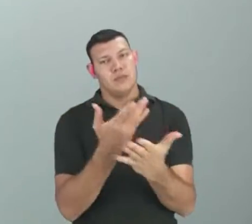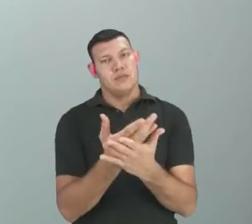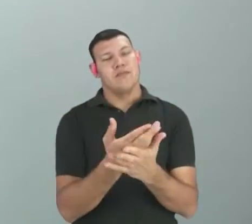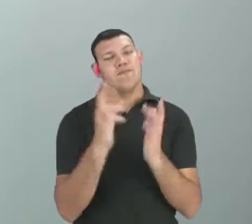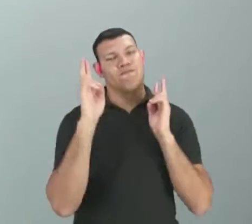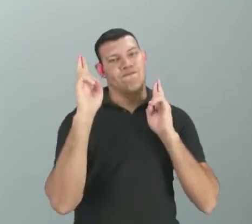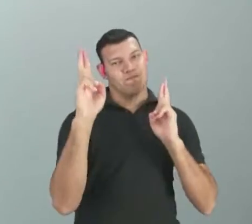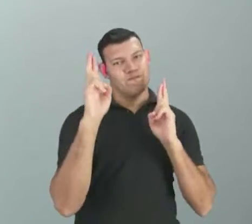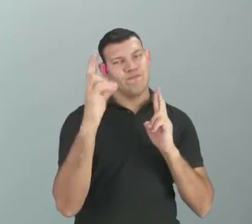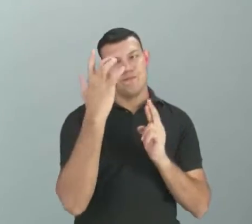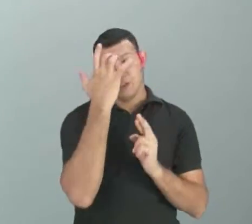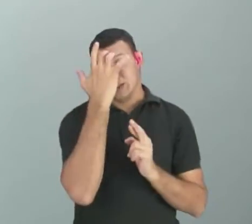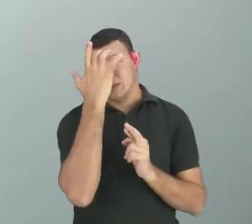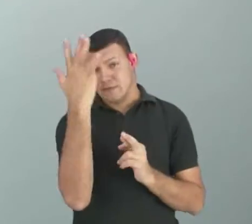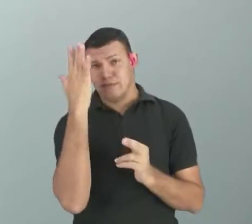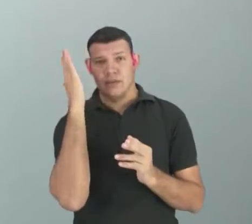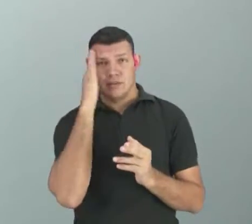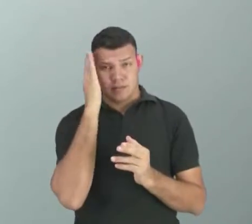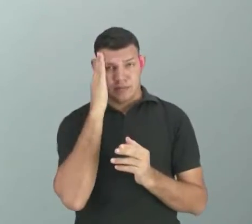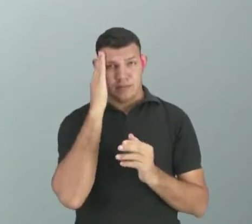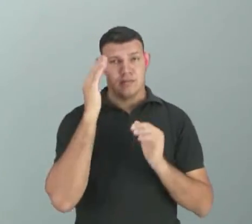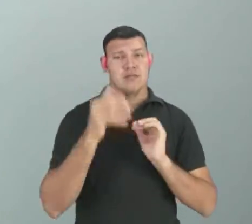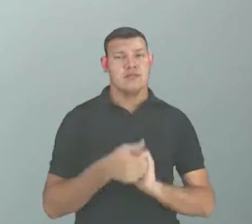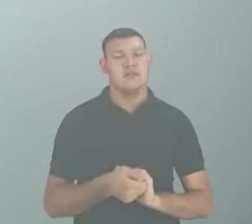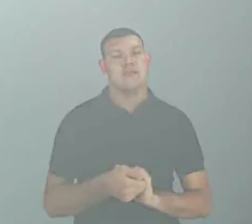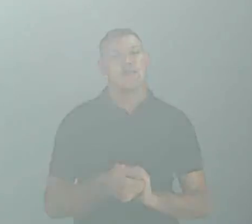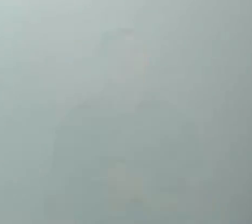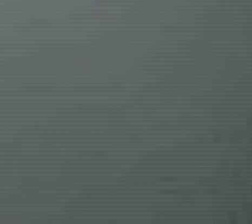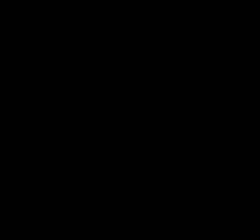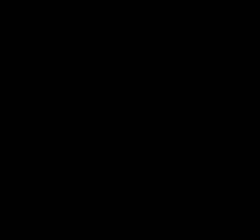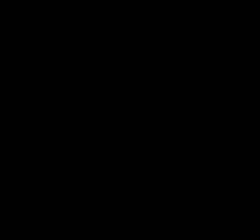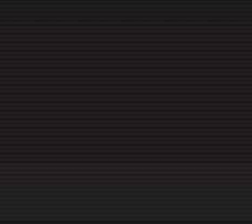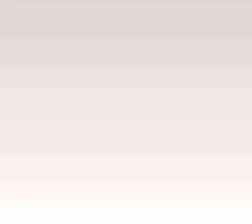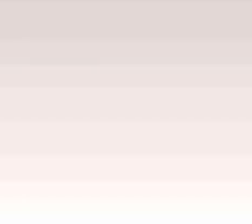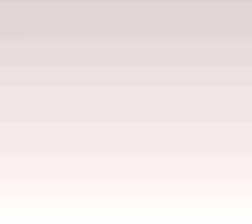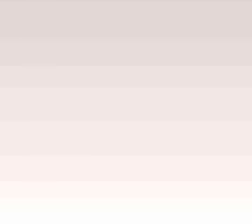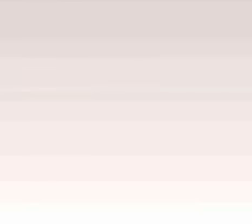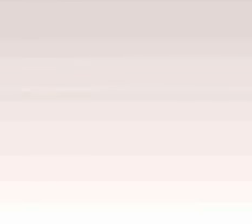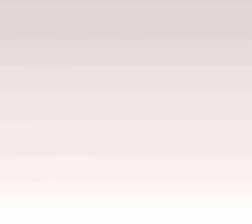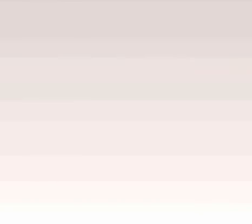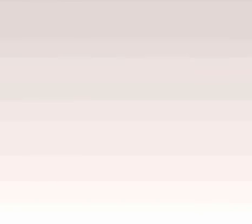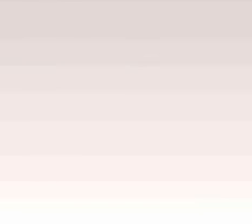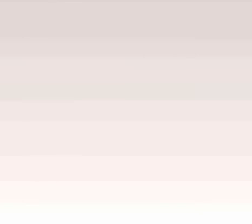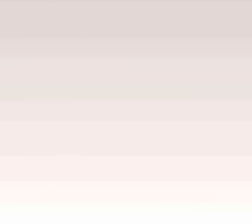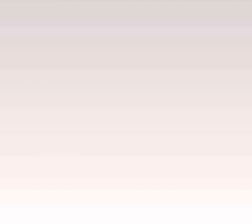que tenha sido de fácil compreensão e até mais.